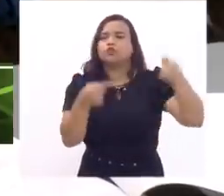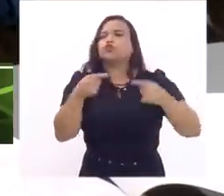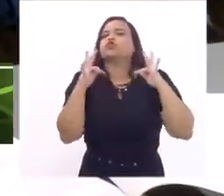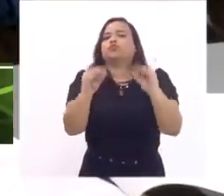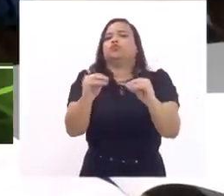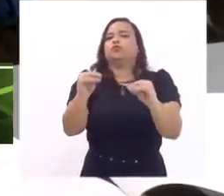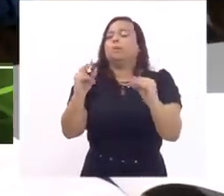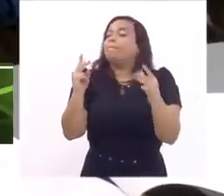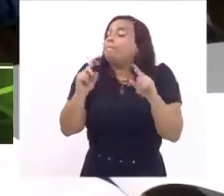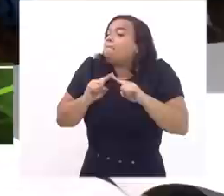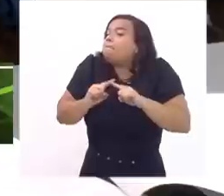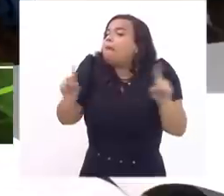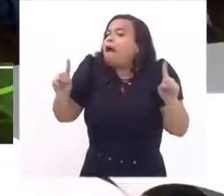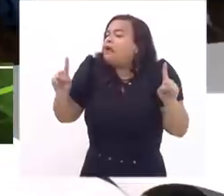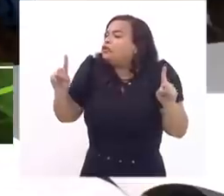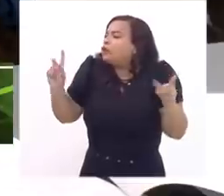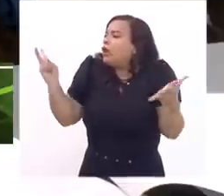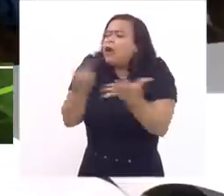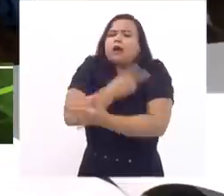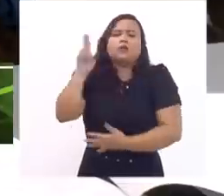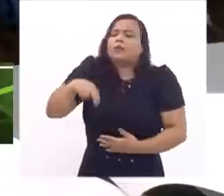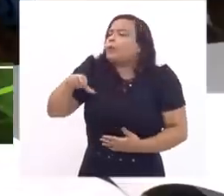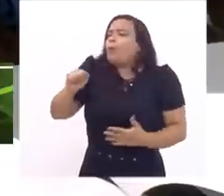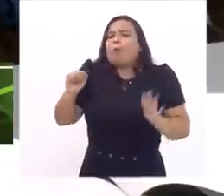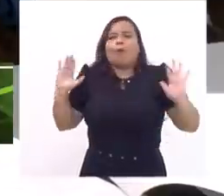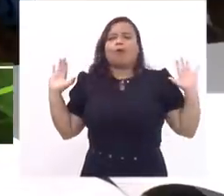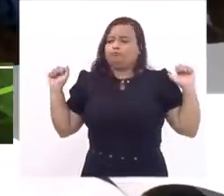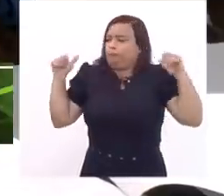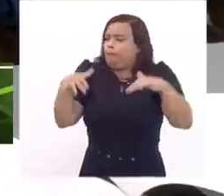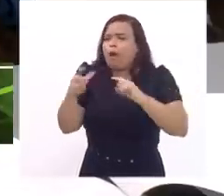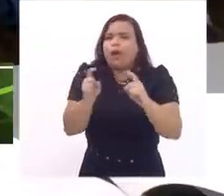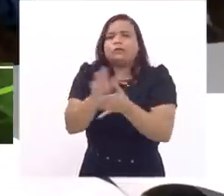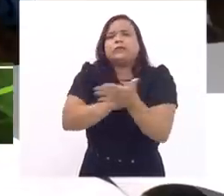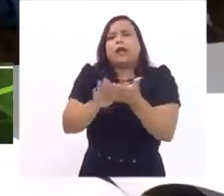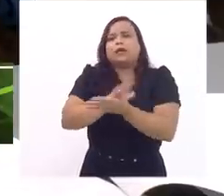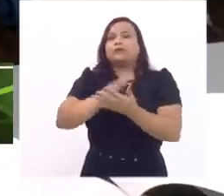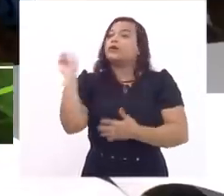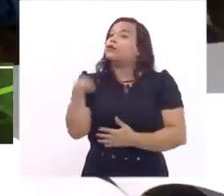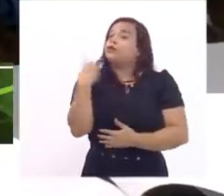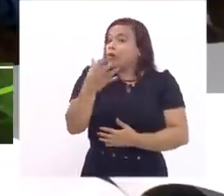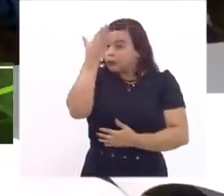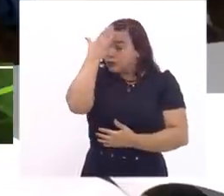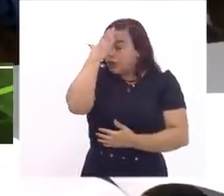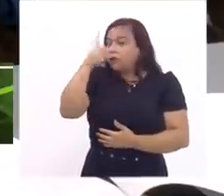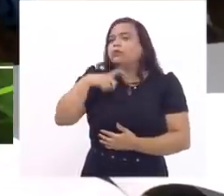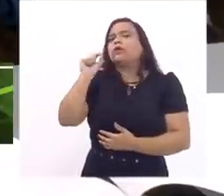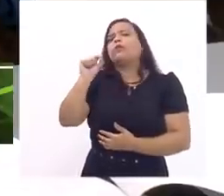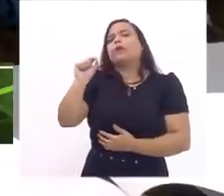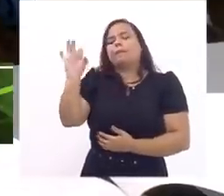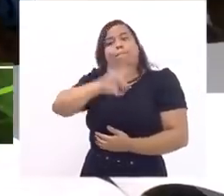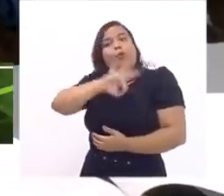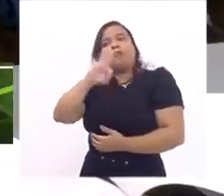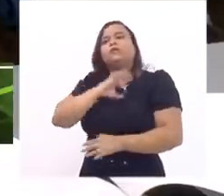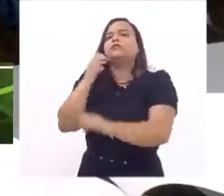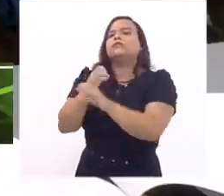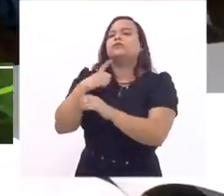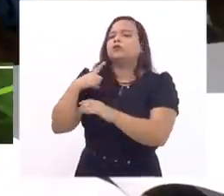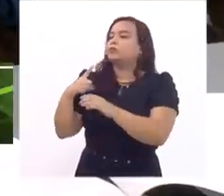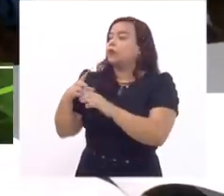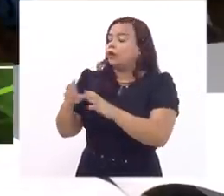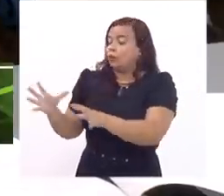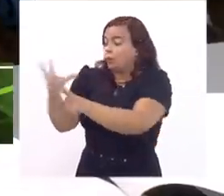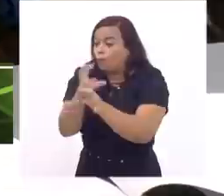também nunca aconteceu. O que a gente tem concretamente? A gente tem que a Polícia Civil tem 8 mil